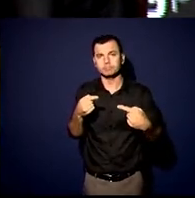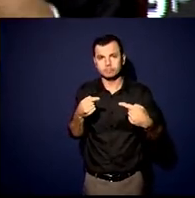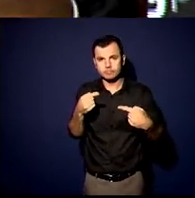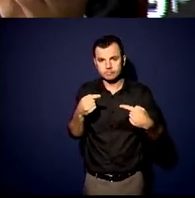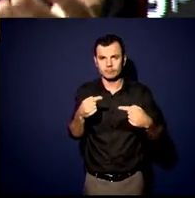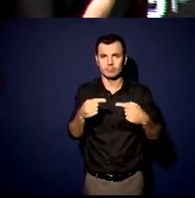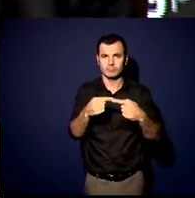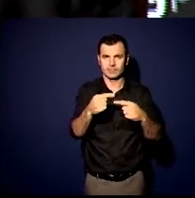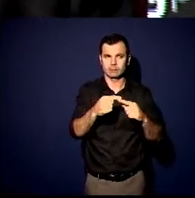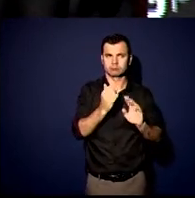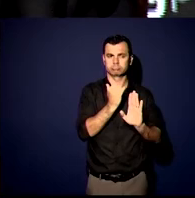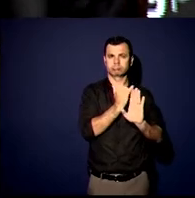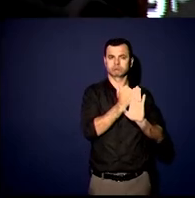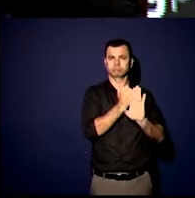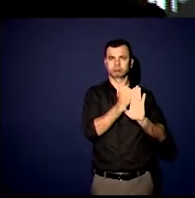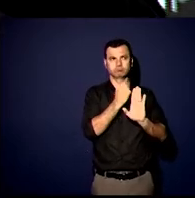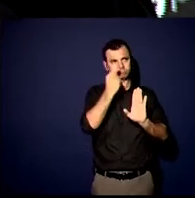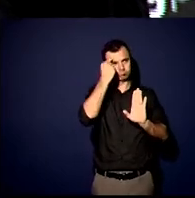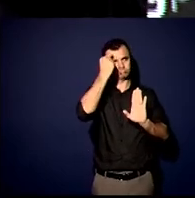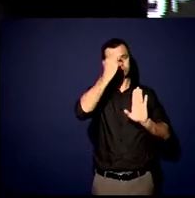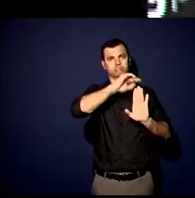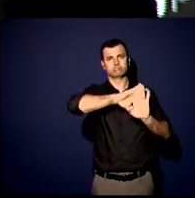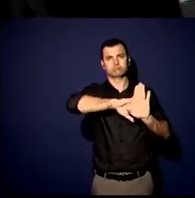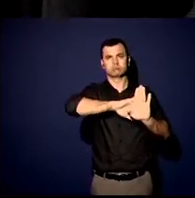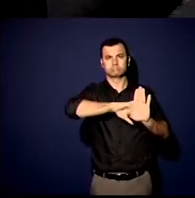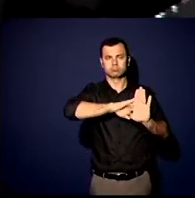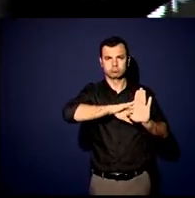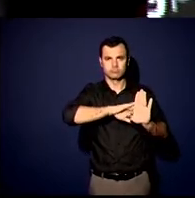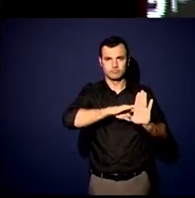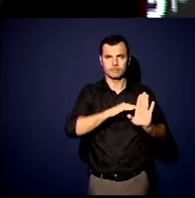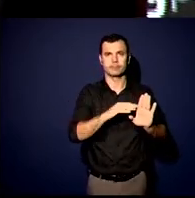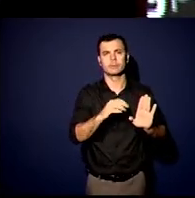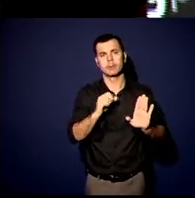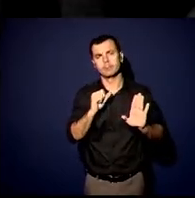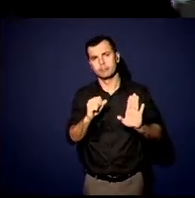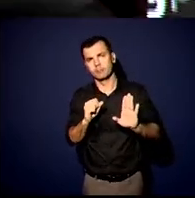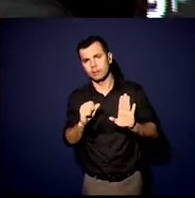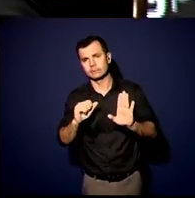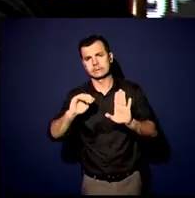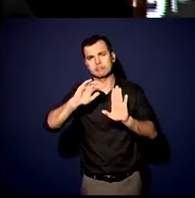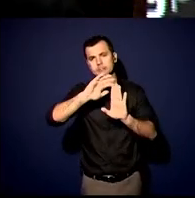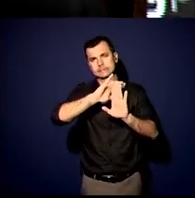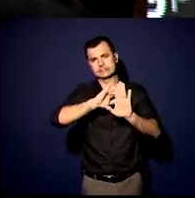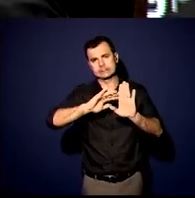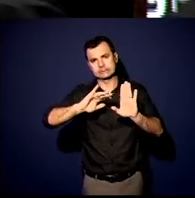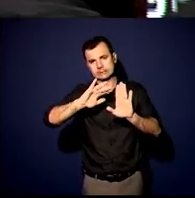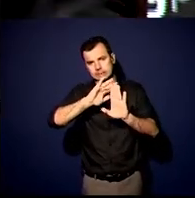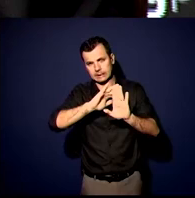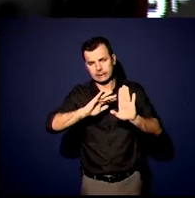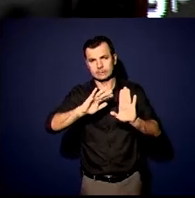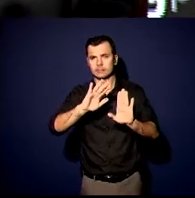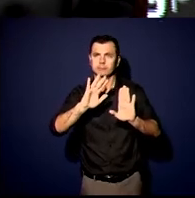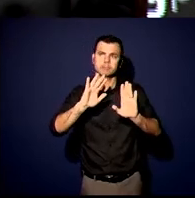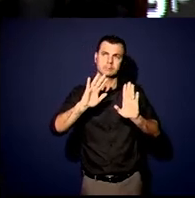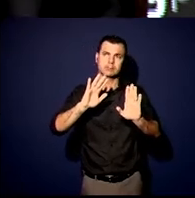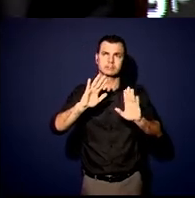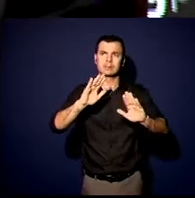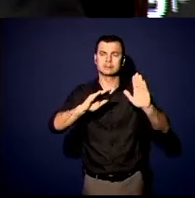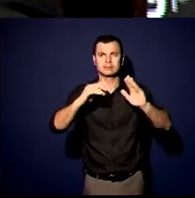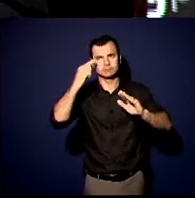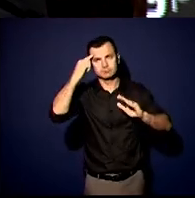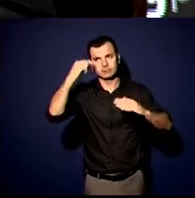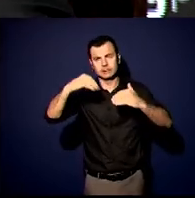ideologizada no sentido de ser tão abstrata que ela seja dissociado do